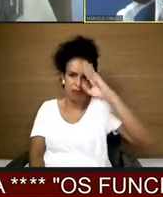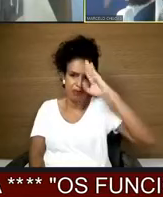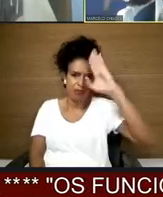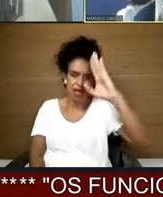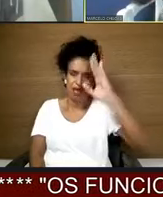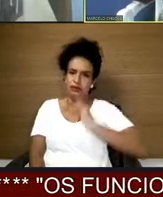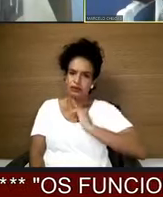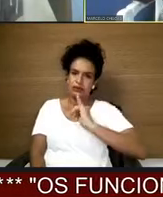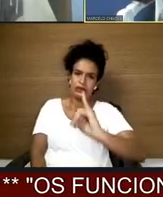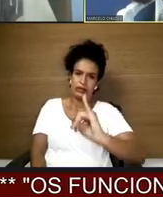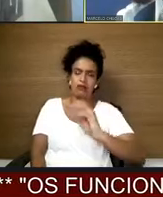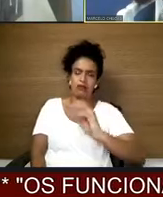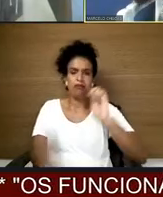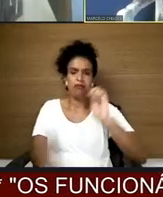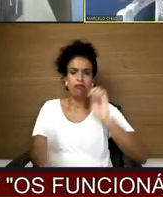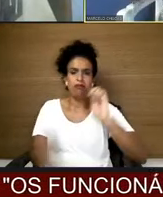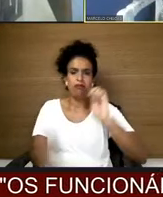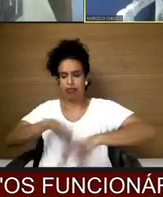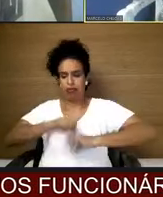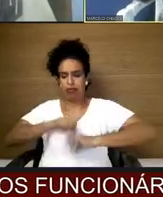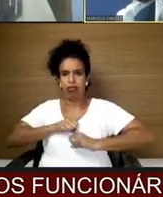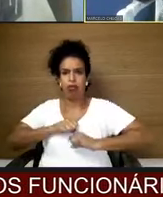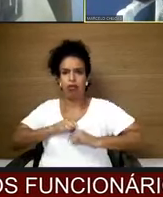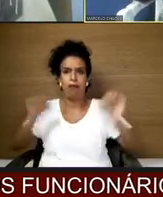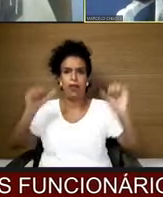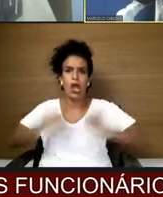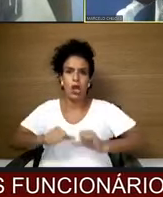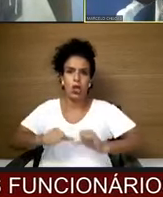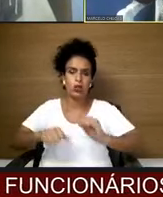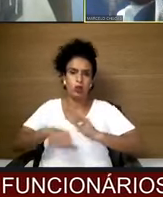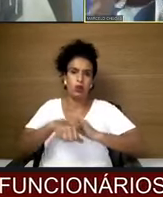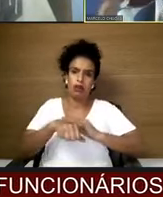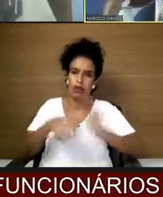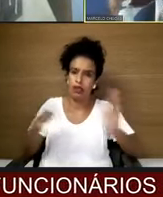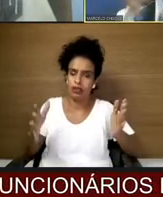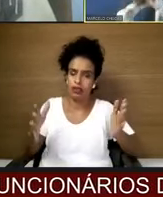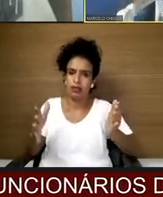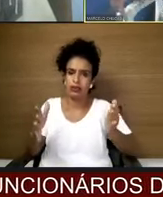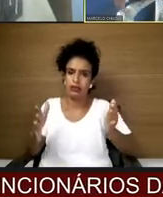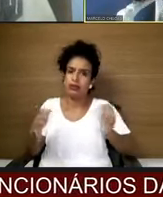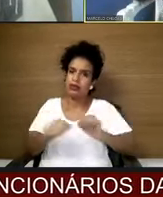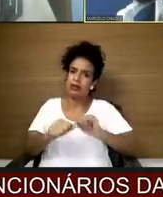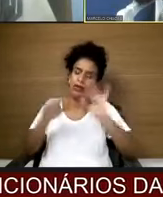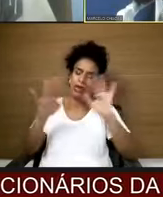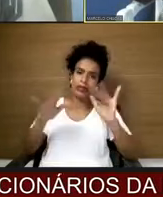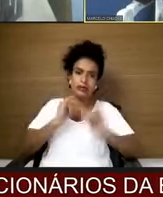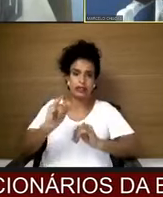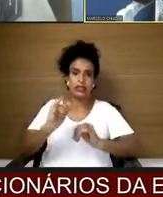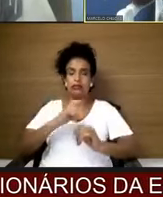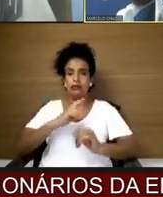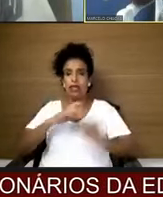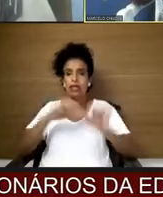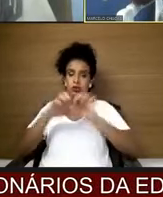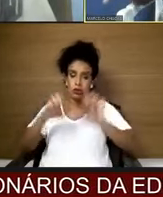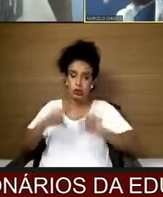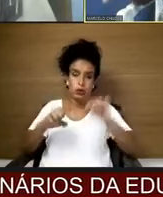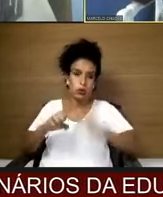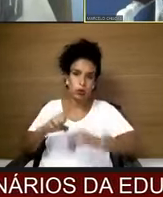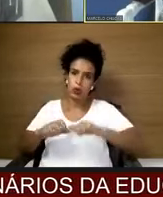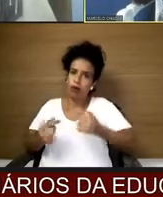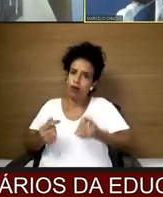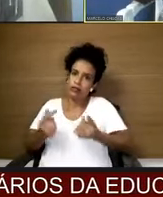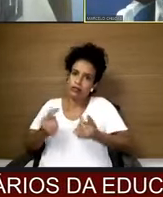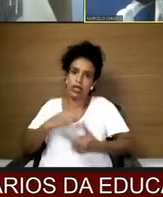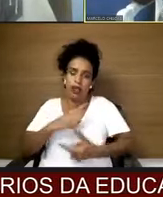menos doente, é evidente que quem tem mais estrutura hoje ainda consegue, viu, Fátima?